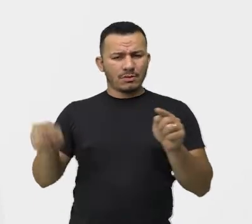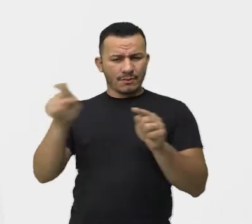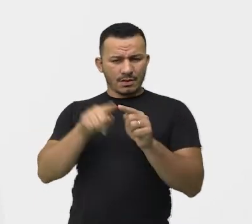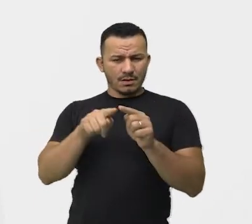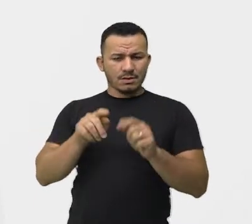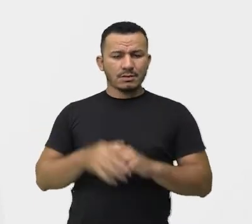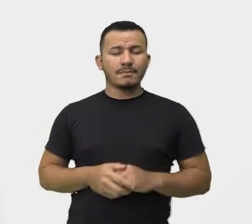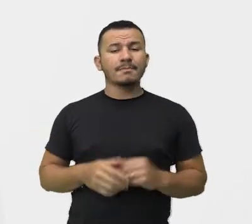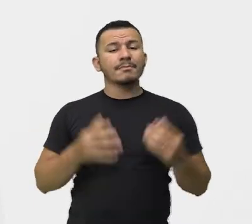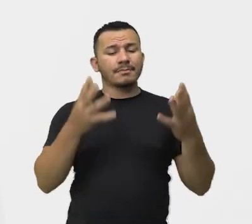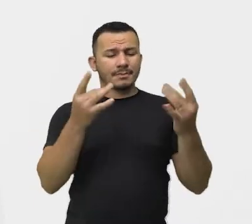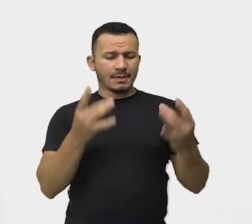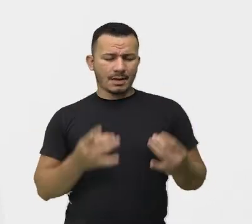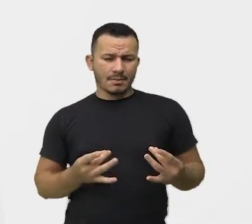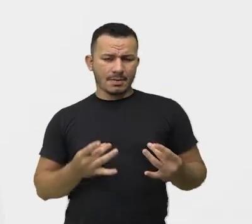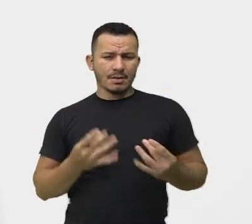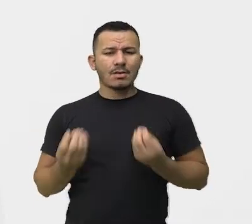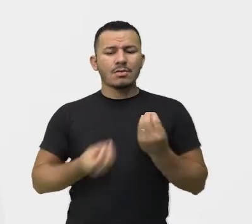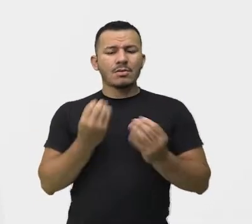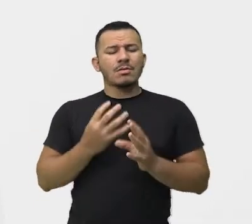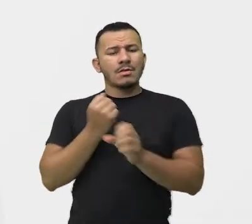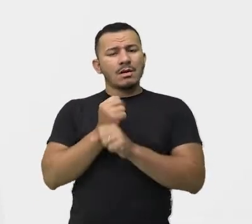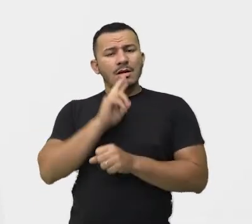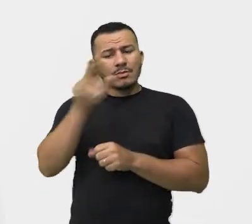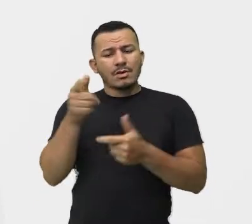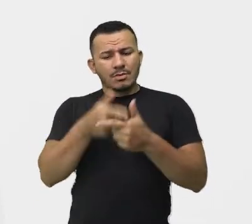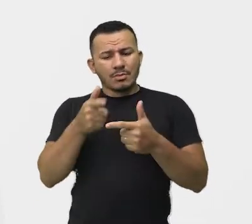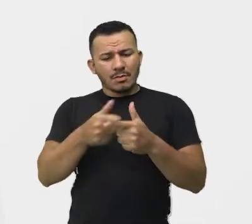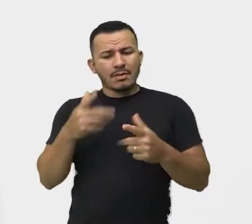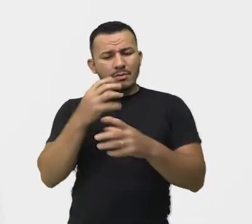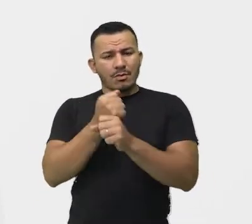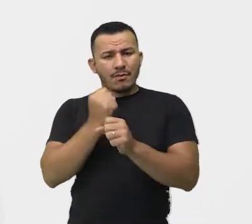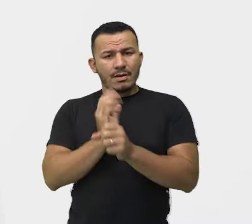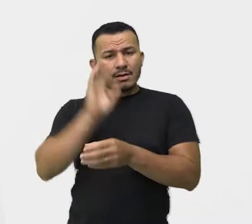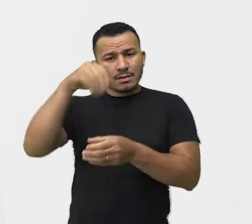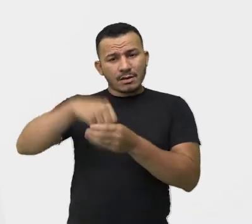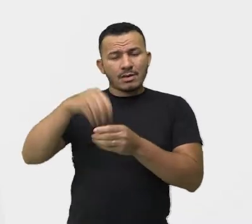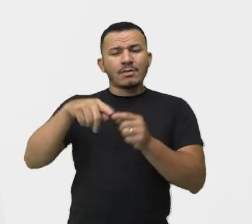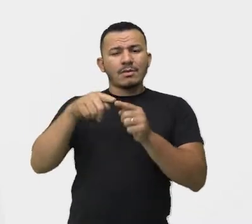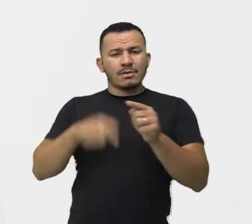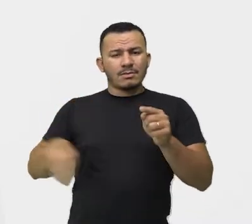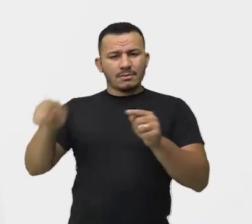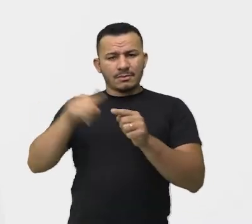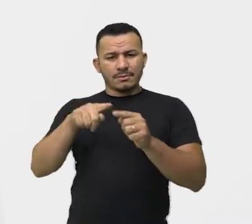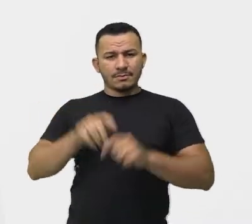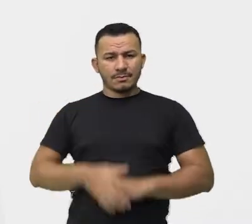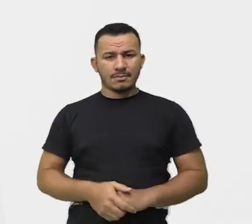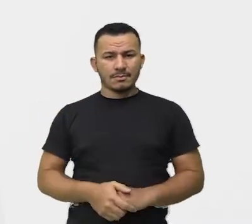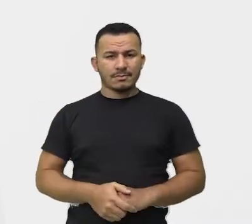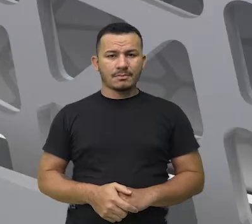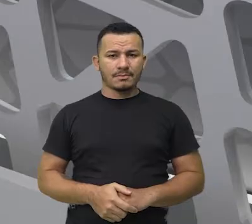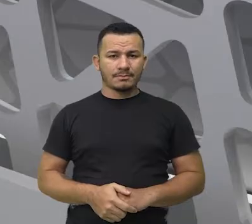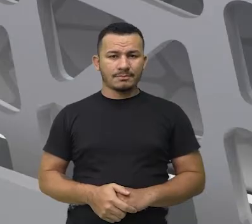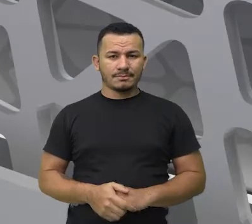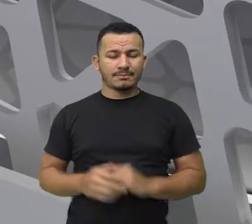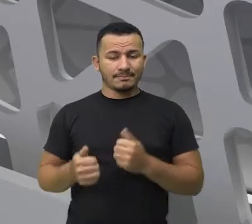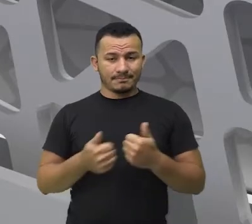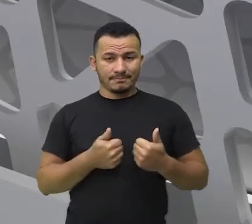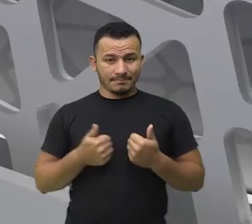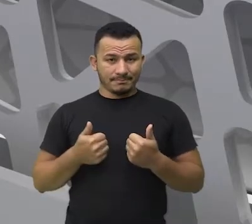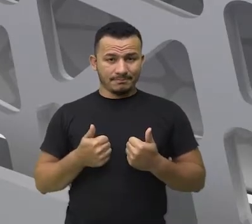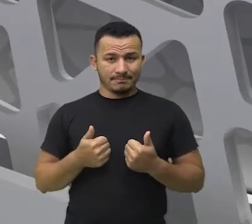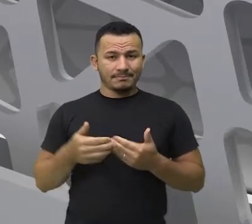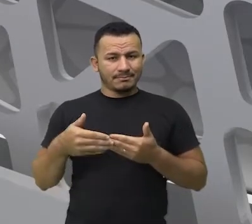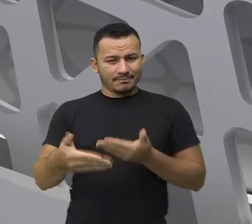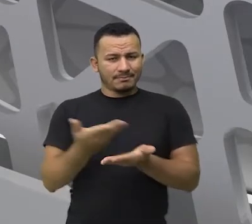circunferência, detalhamento, resolução de problemas envolvendo a circunferência. Muito bem,